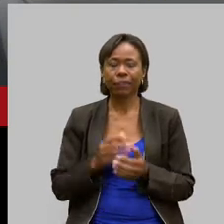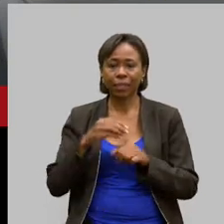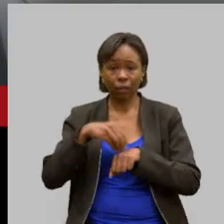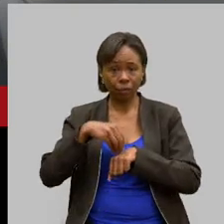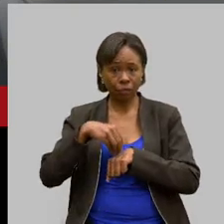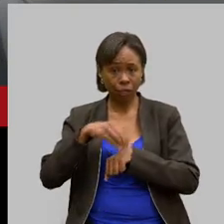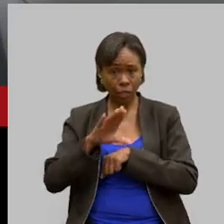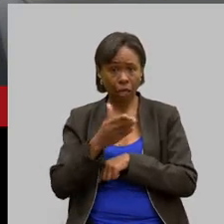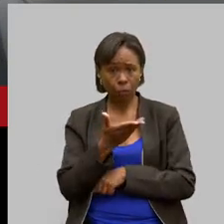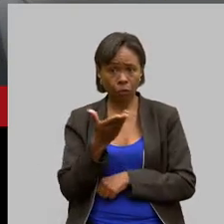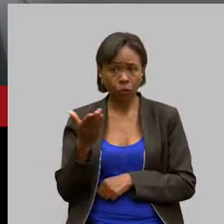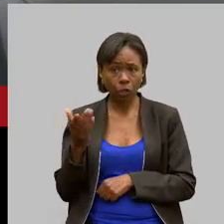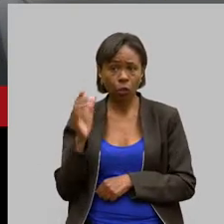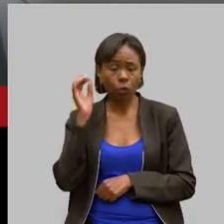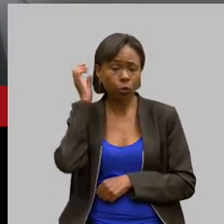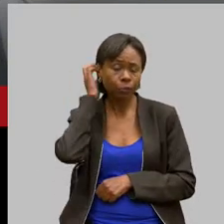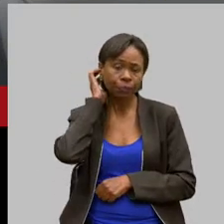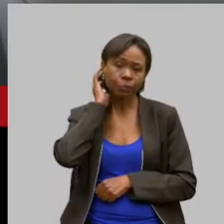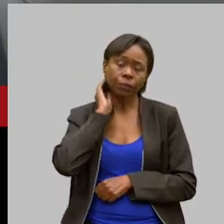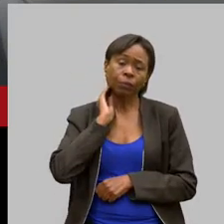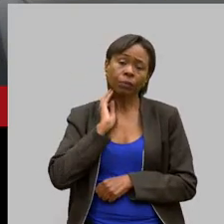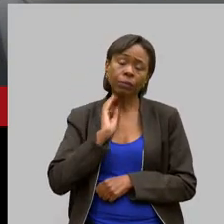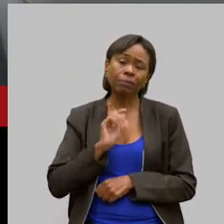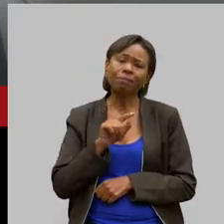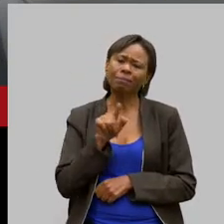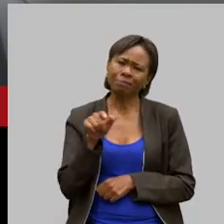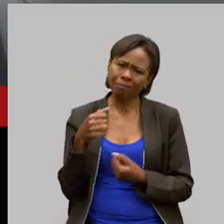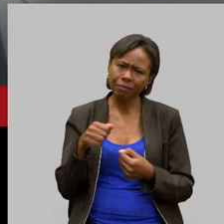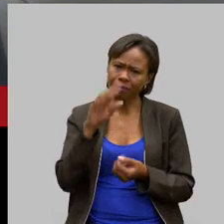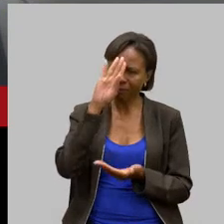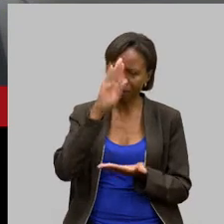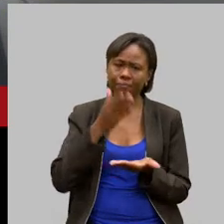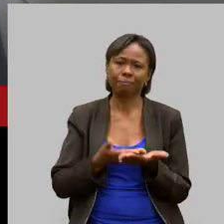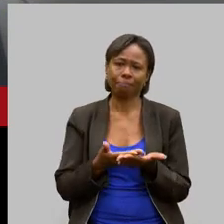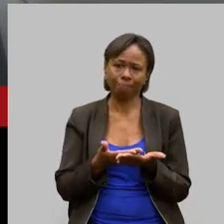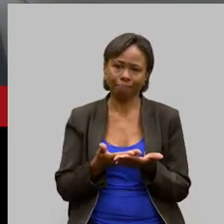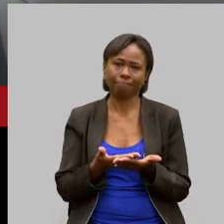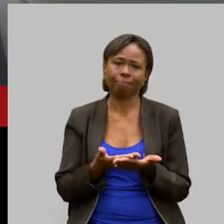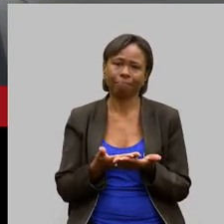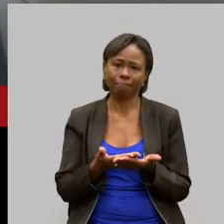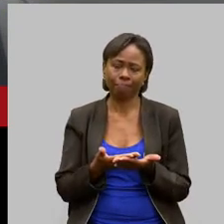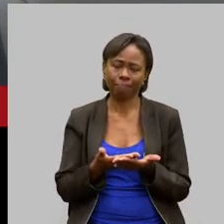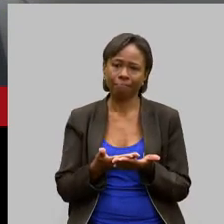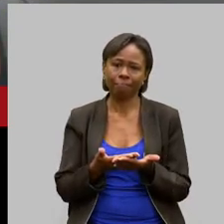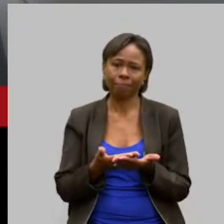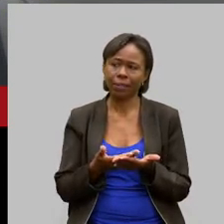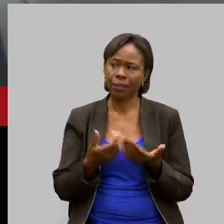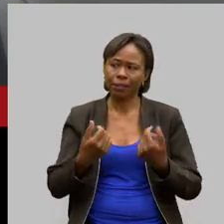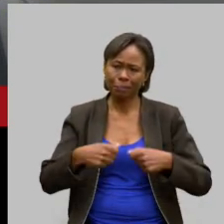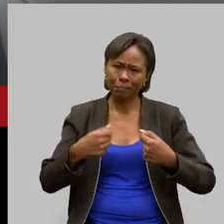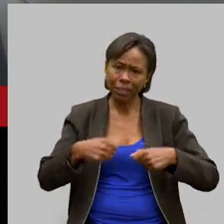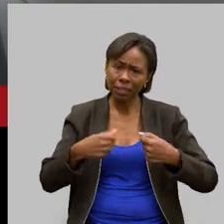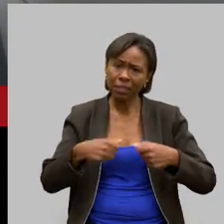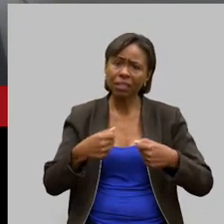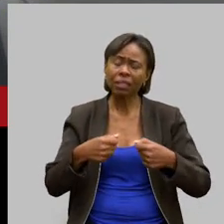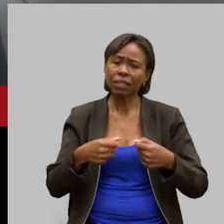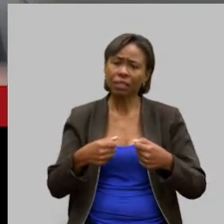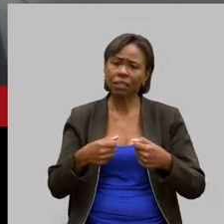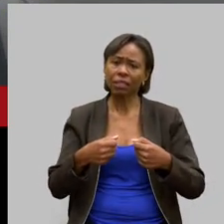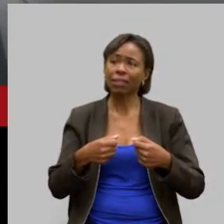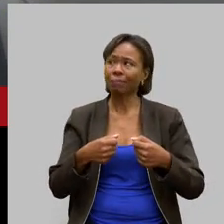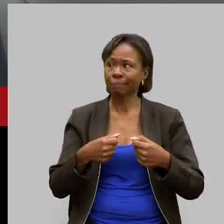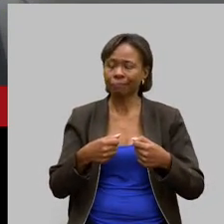gente é que vocês têm que acreditar sabe vocês T que fazer por onde